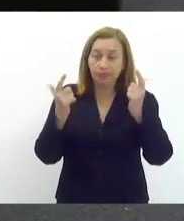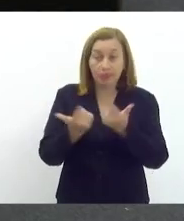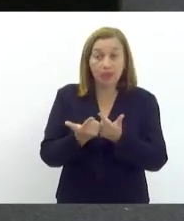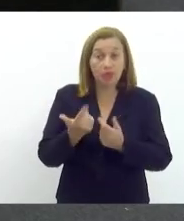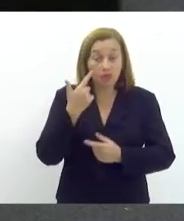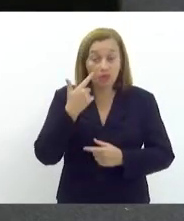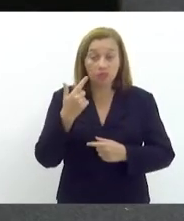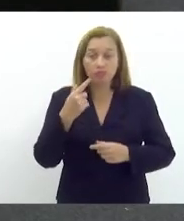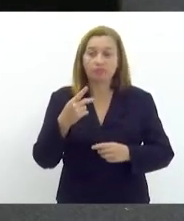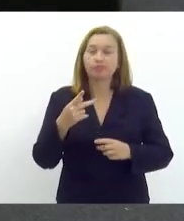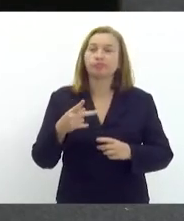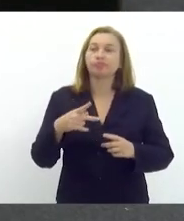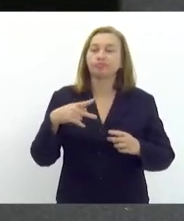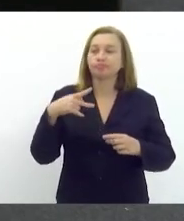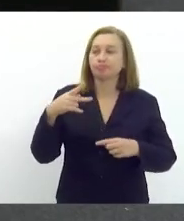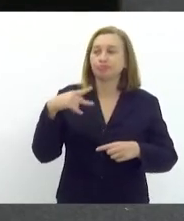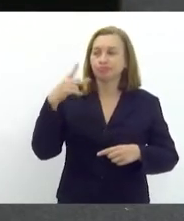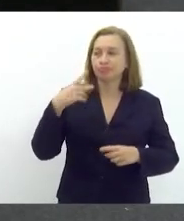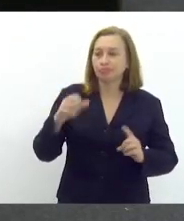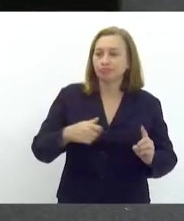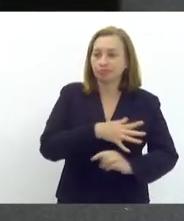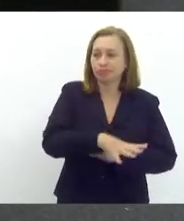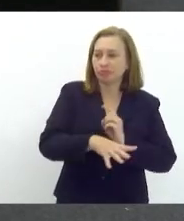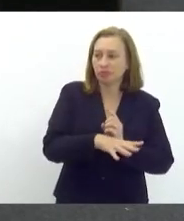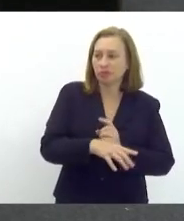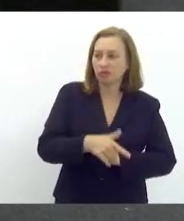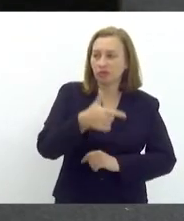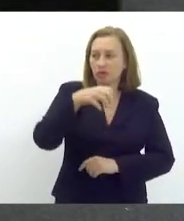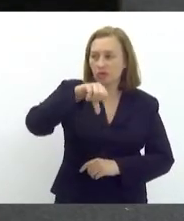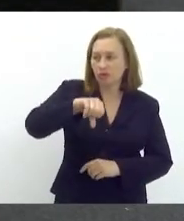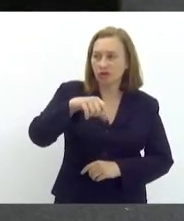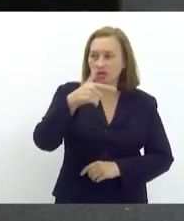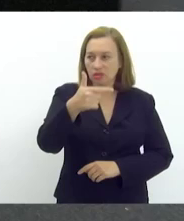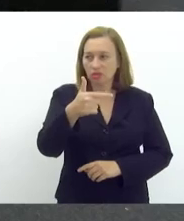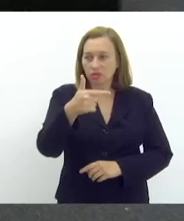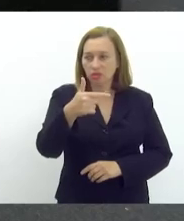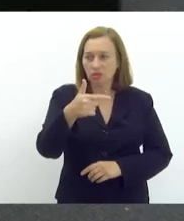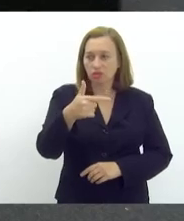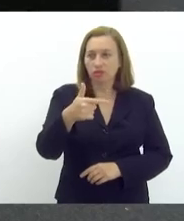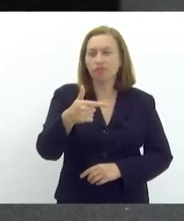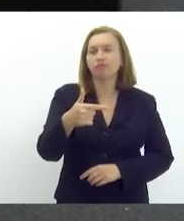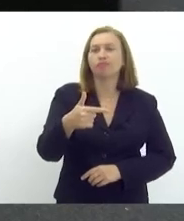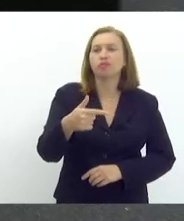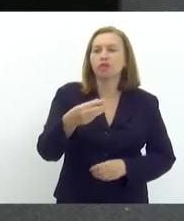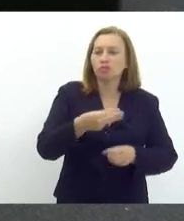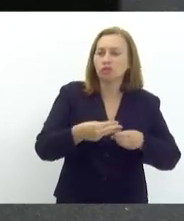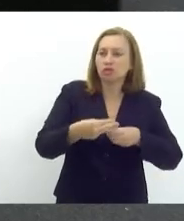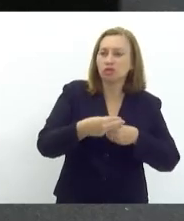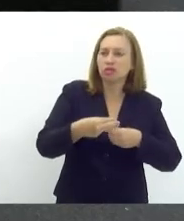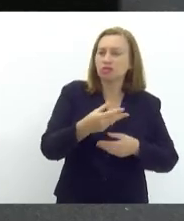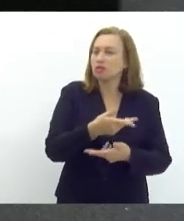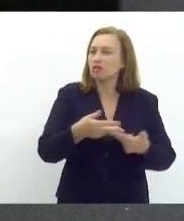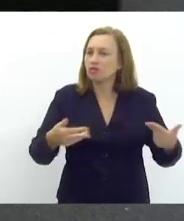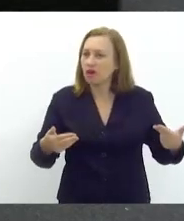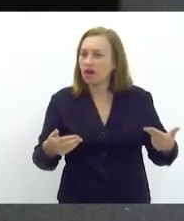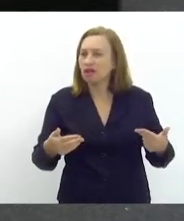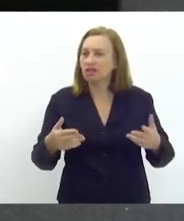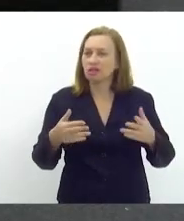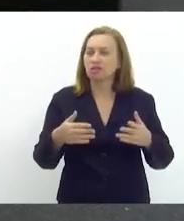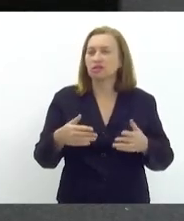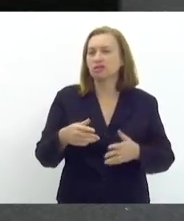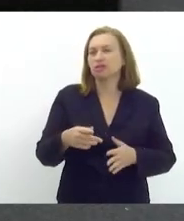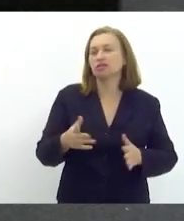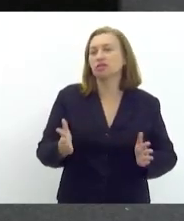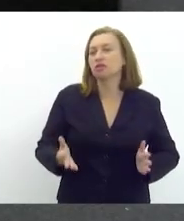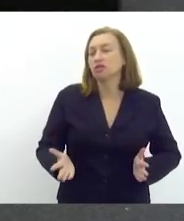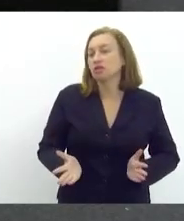social porque são 92 municípios nós temos aí milhares centenas de milhares de Famintos na